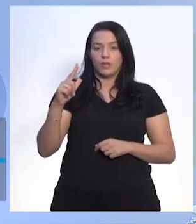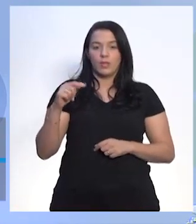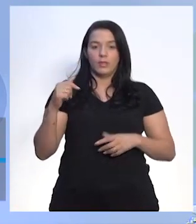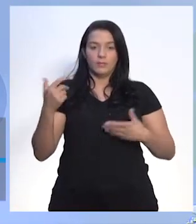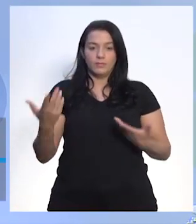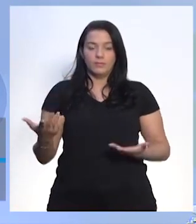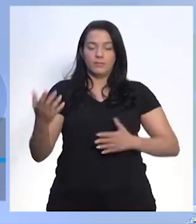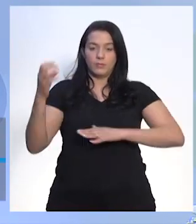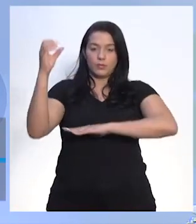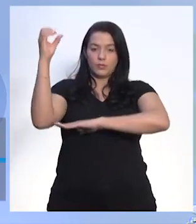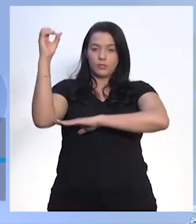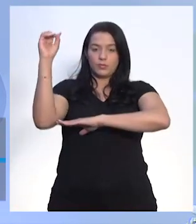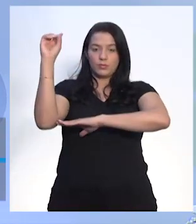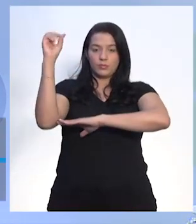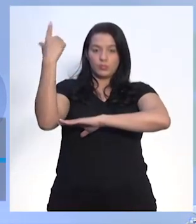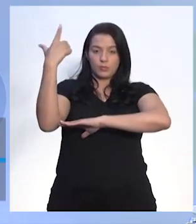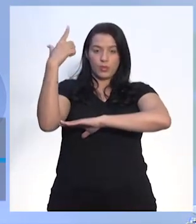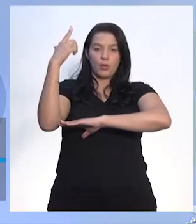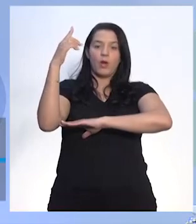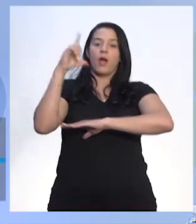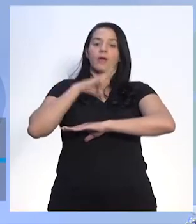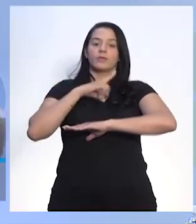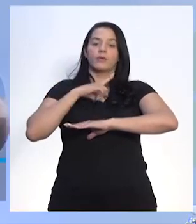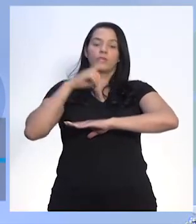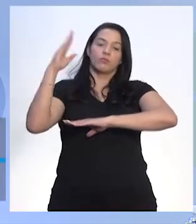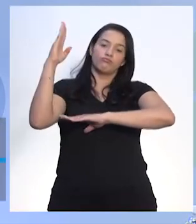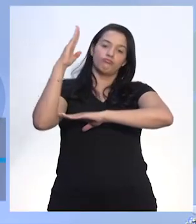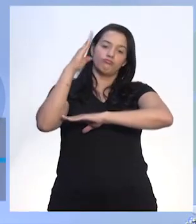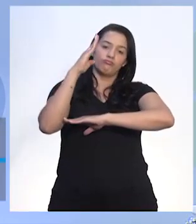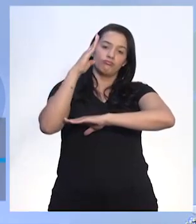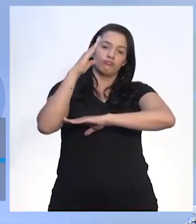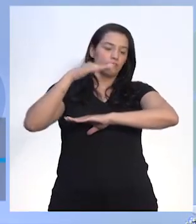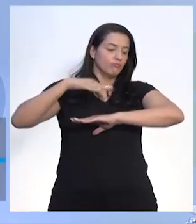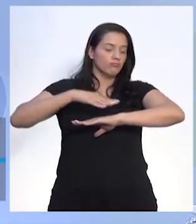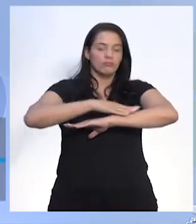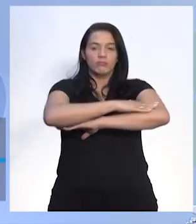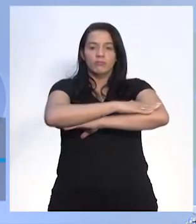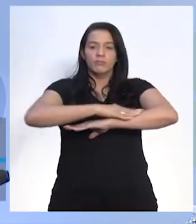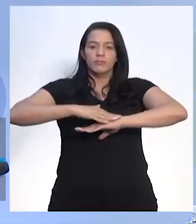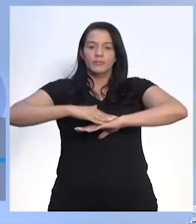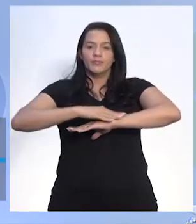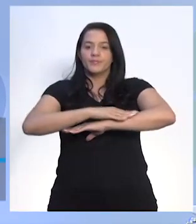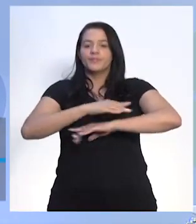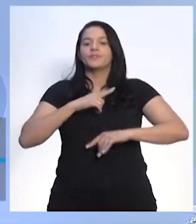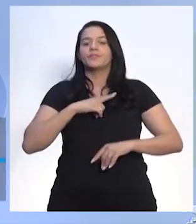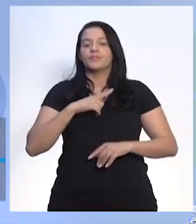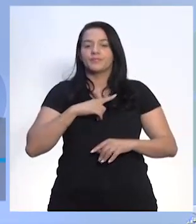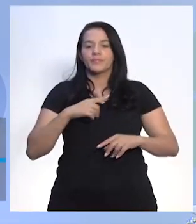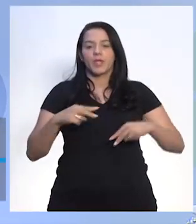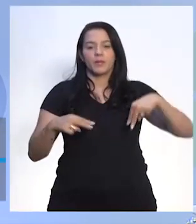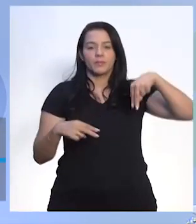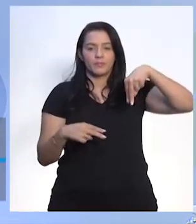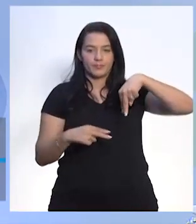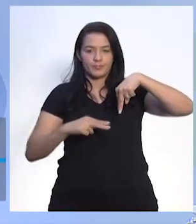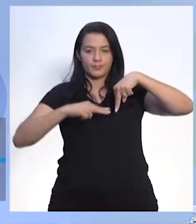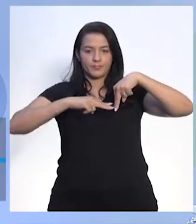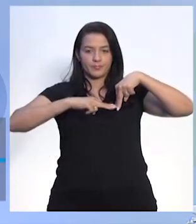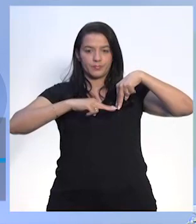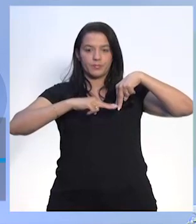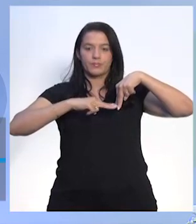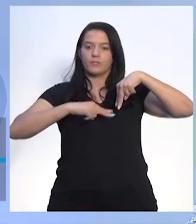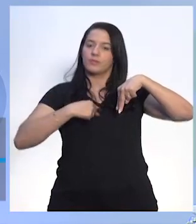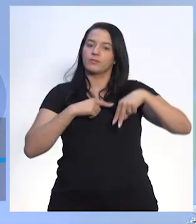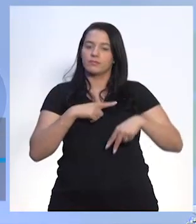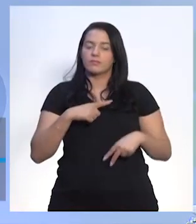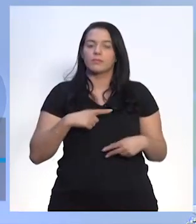está numa determinada posição, as sombras, né, uma não interferindo na outra, sim, ele formará a mesma angulação, né?